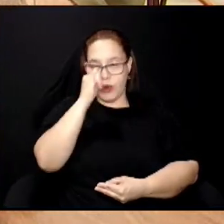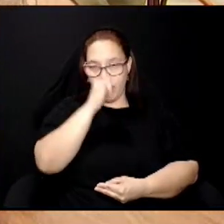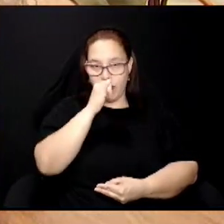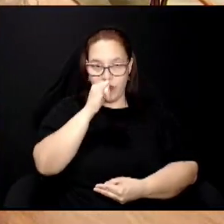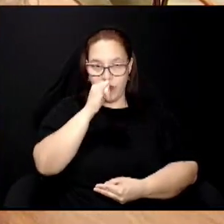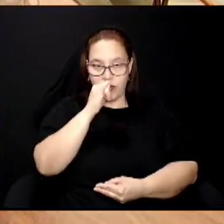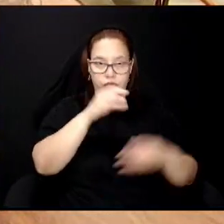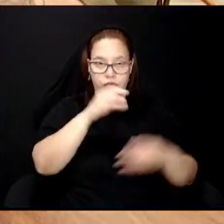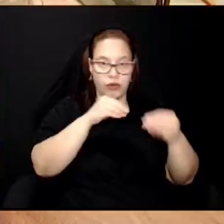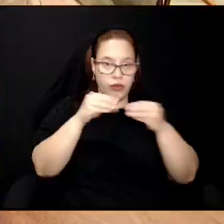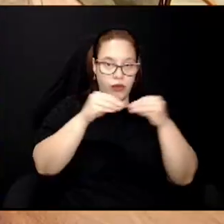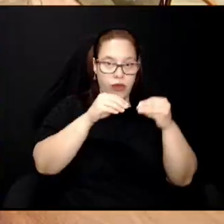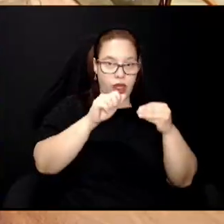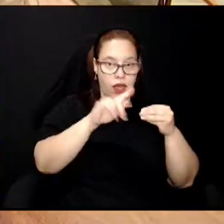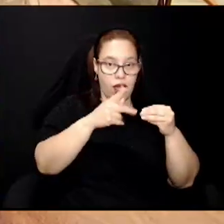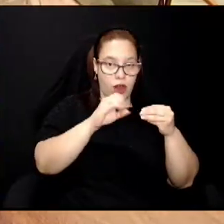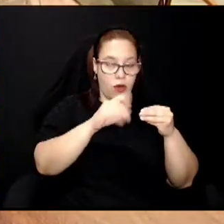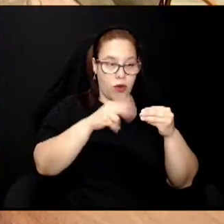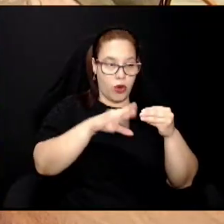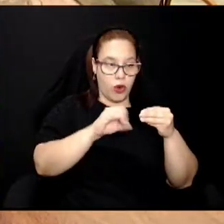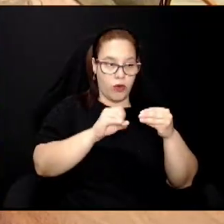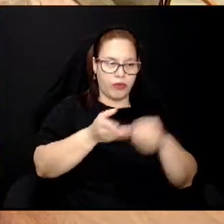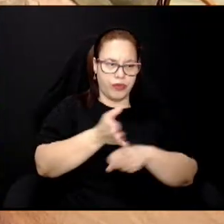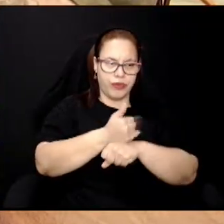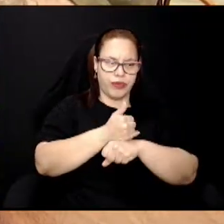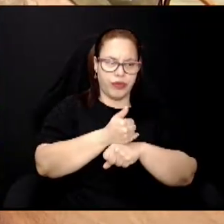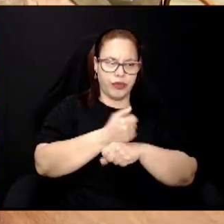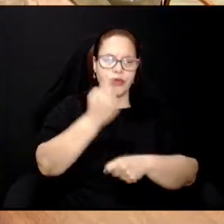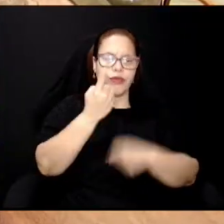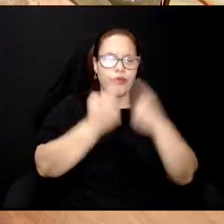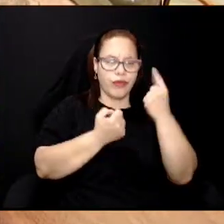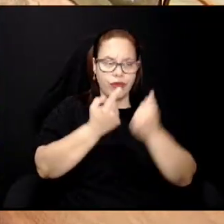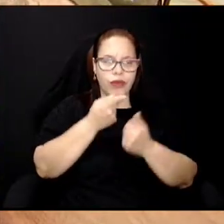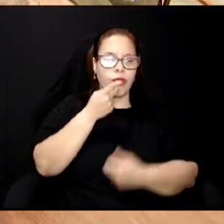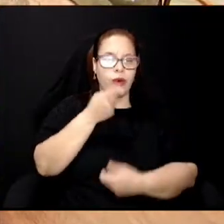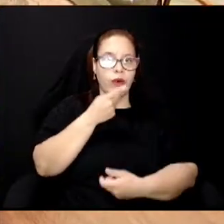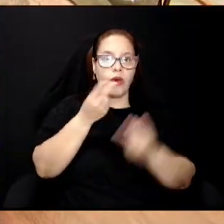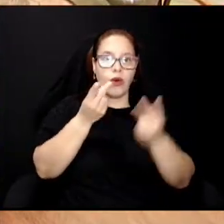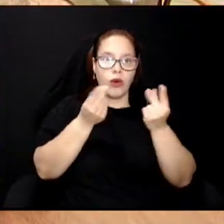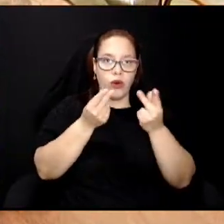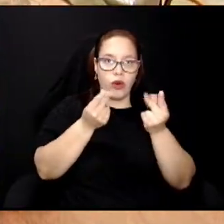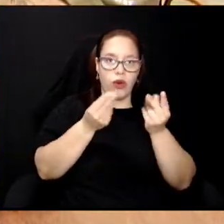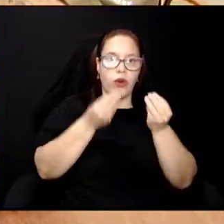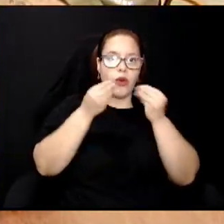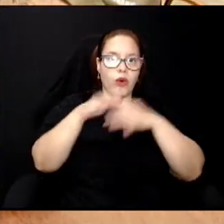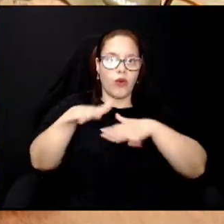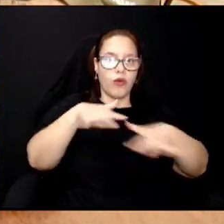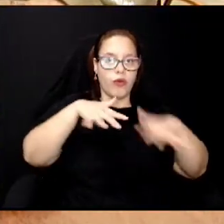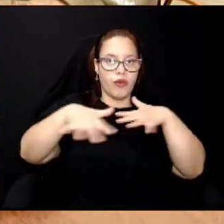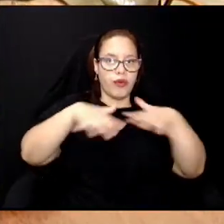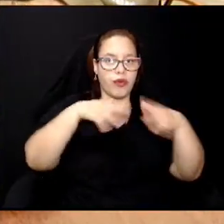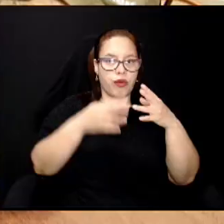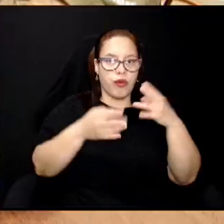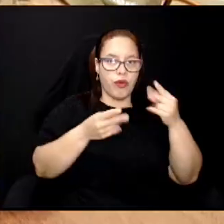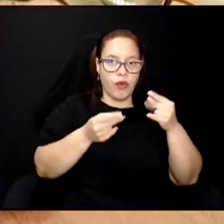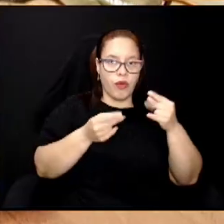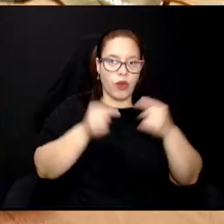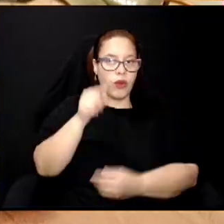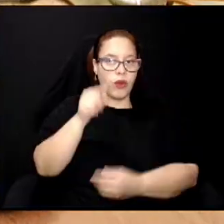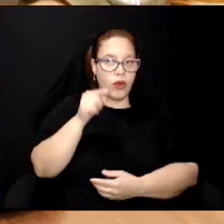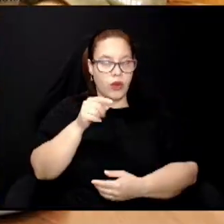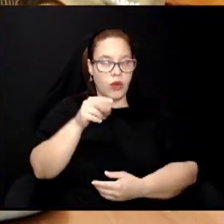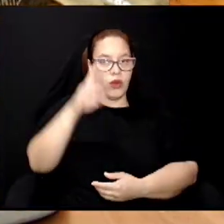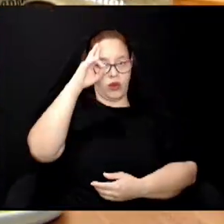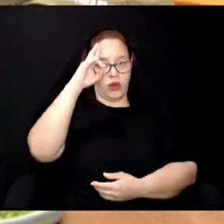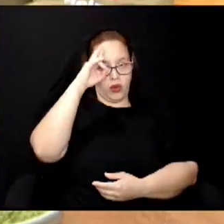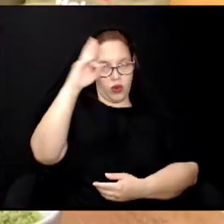Bom, antes de eu experimentar aqui, Arthur, fale um pouquinho da economia, como movimenta a economia, você que é dono de restaurante,